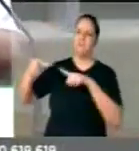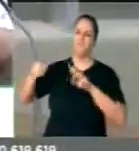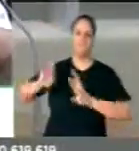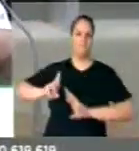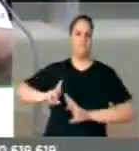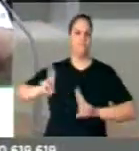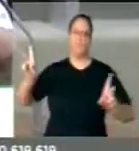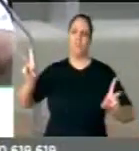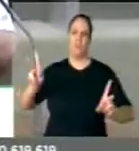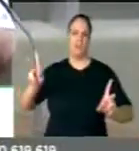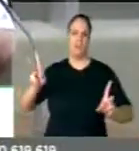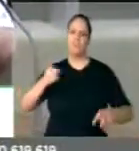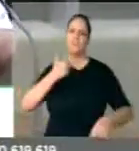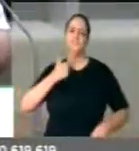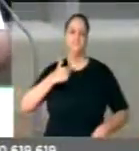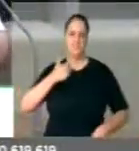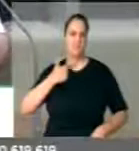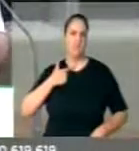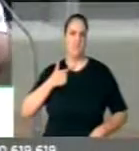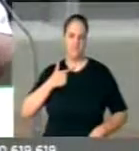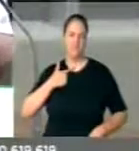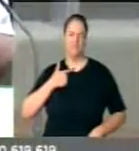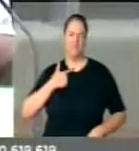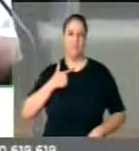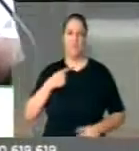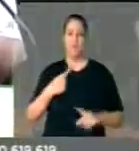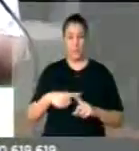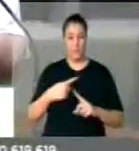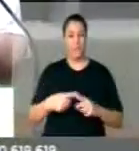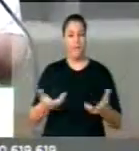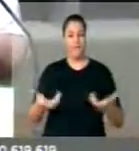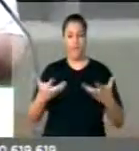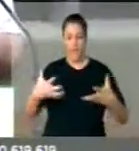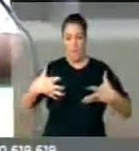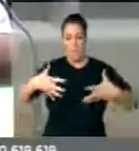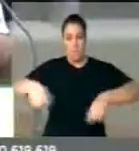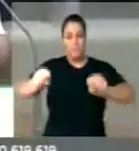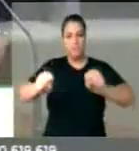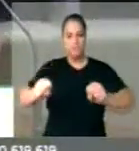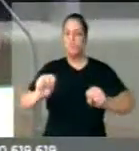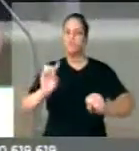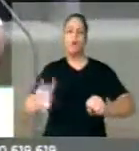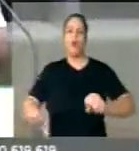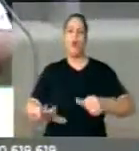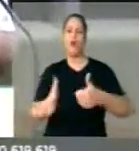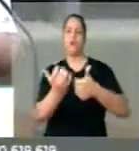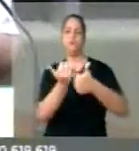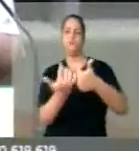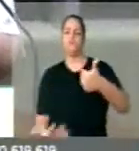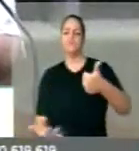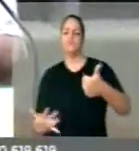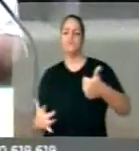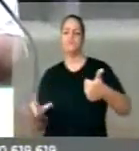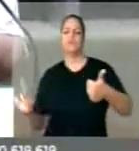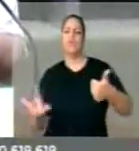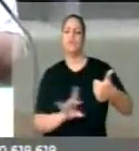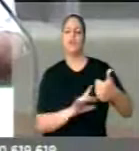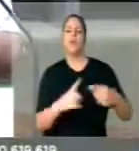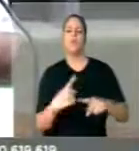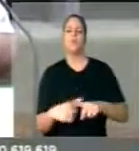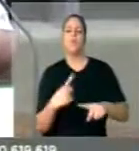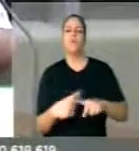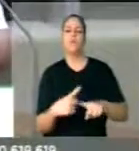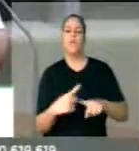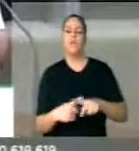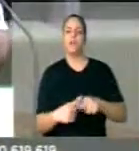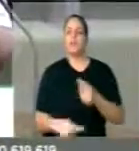real intenção dessas forças, que é a de ocupar cargos dessa mesa diretora, para continuar a serviço de um